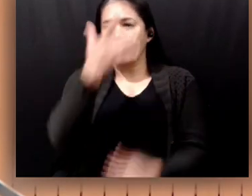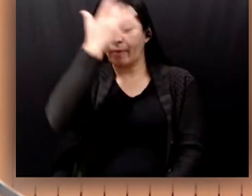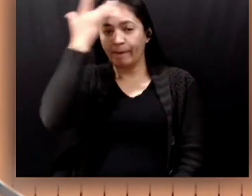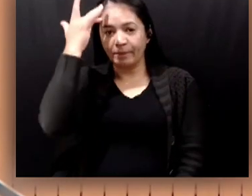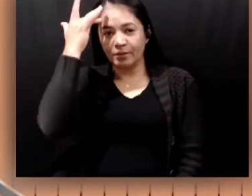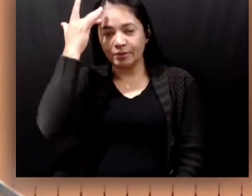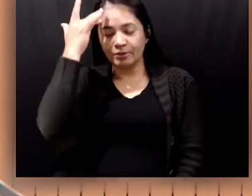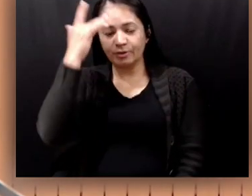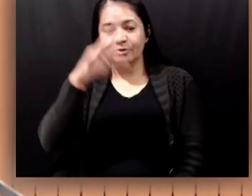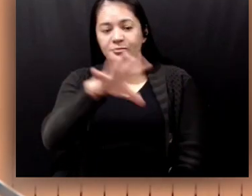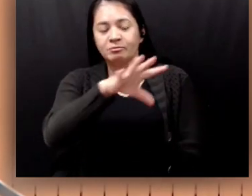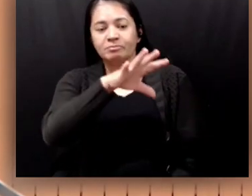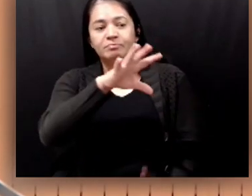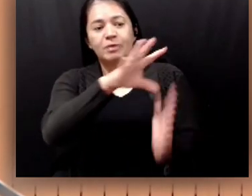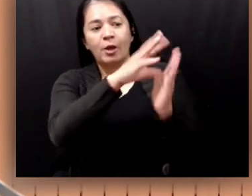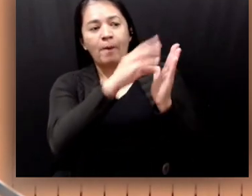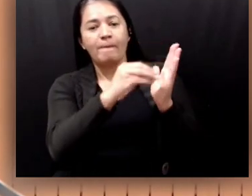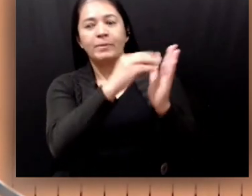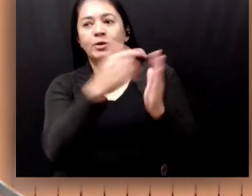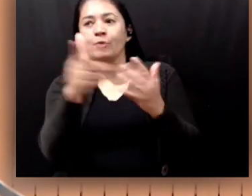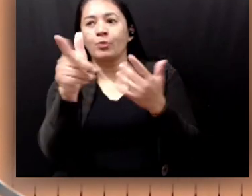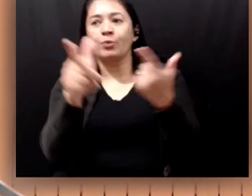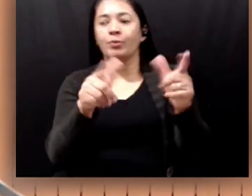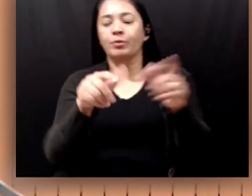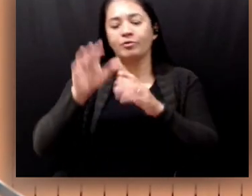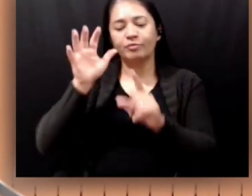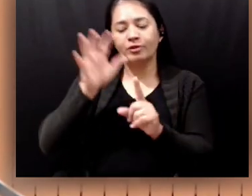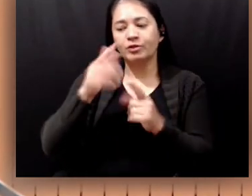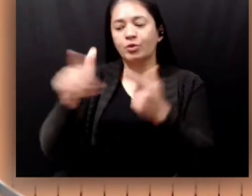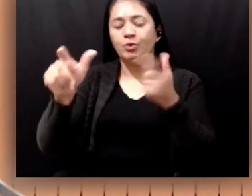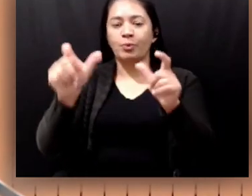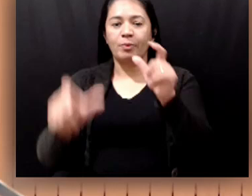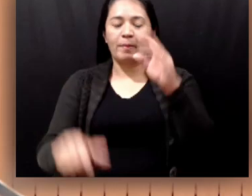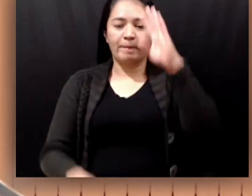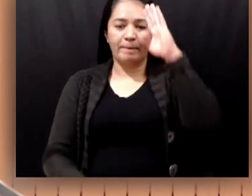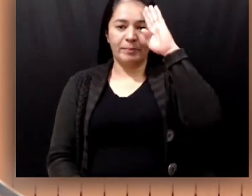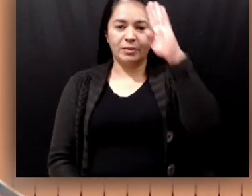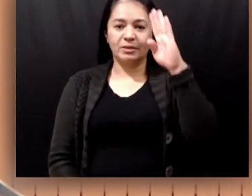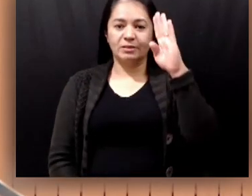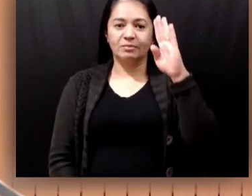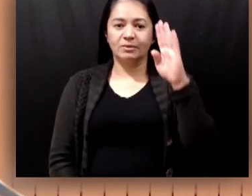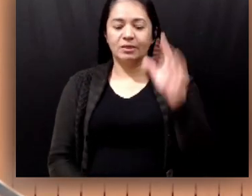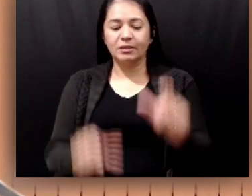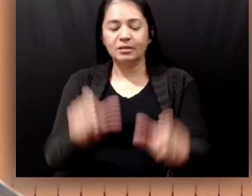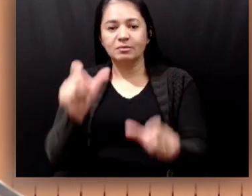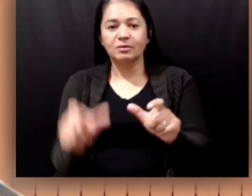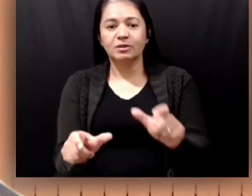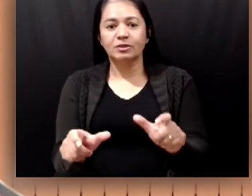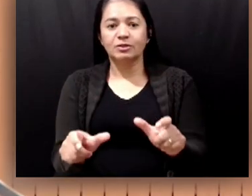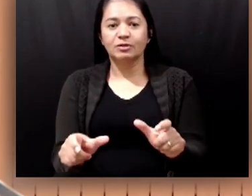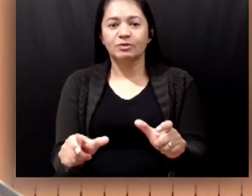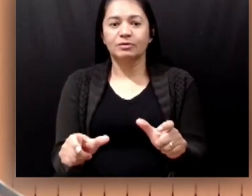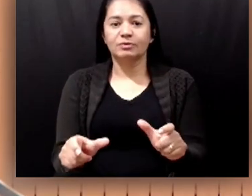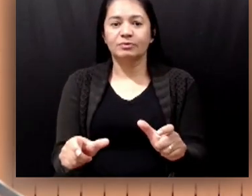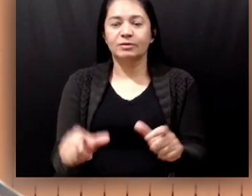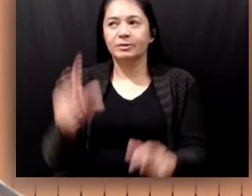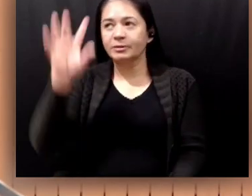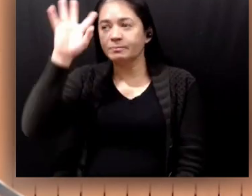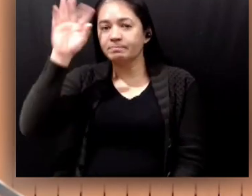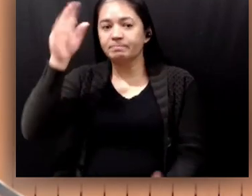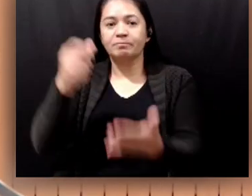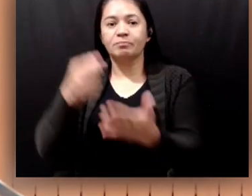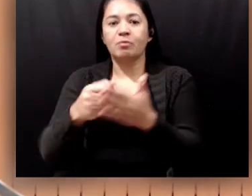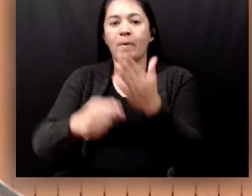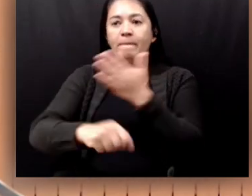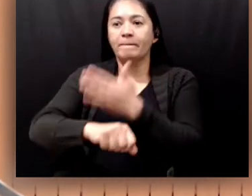outras pessoas, principalmente aquelas que resolvem praticar o tênis de mesa após